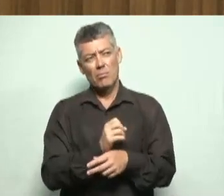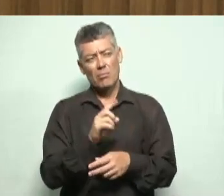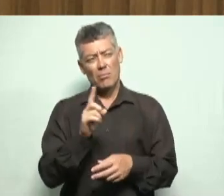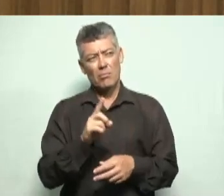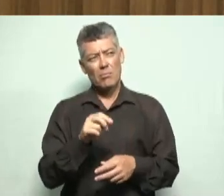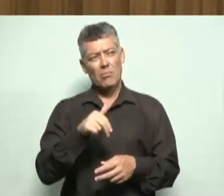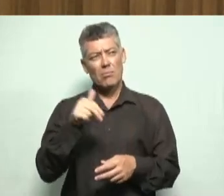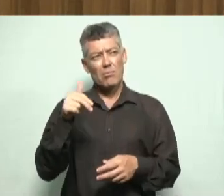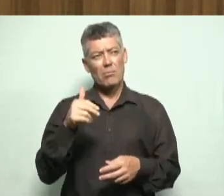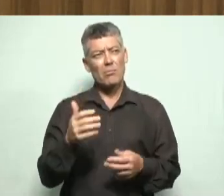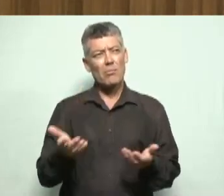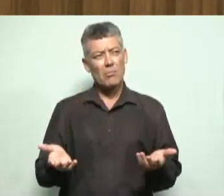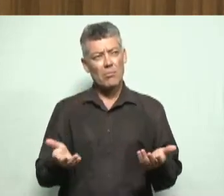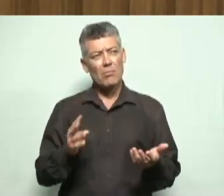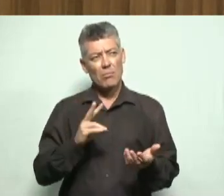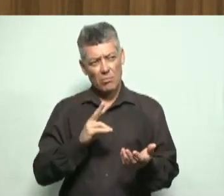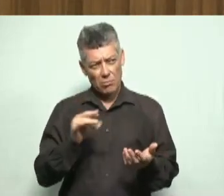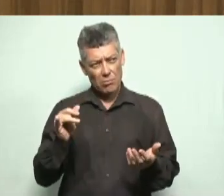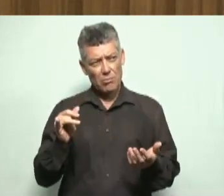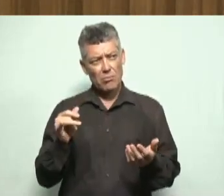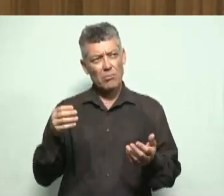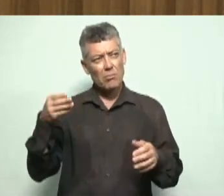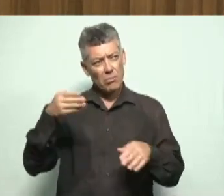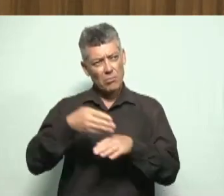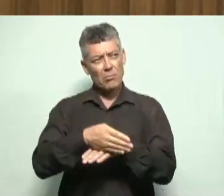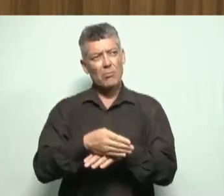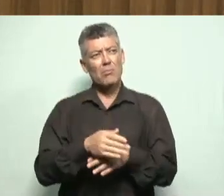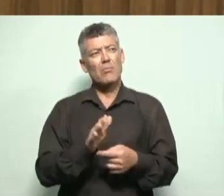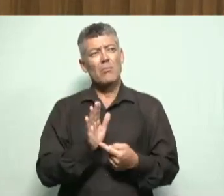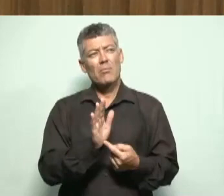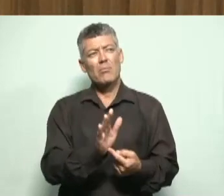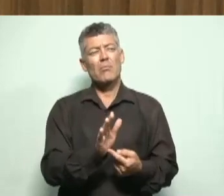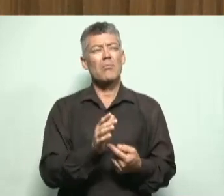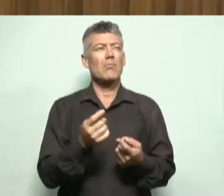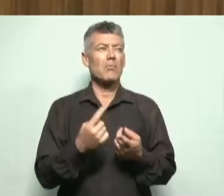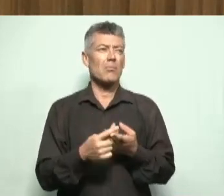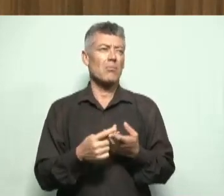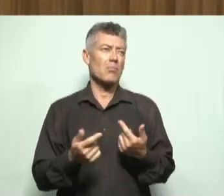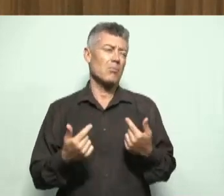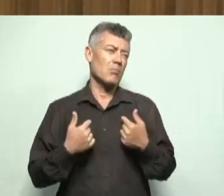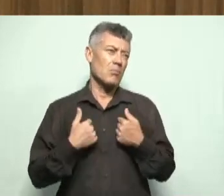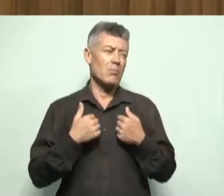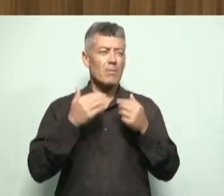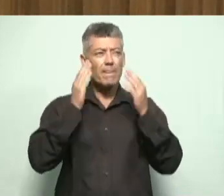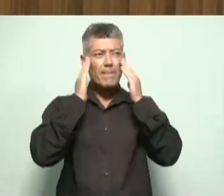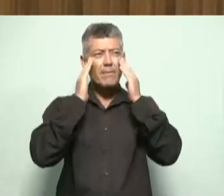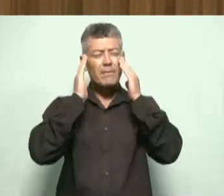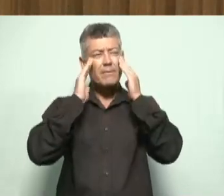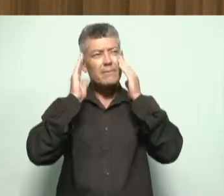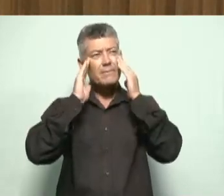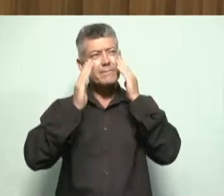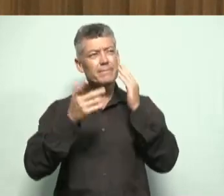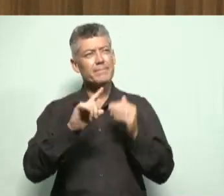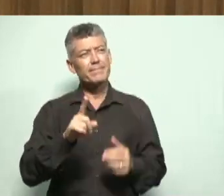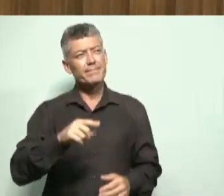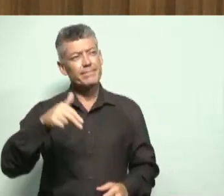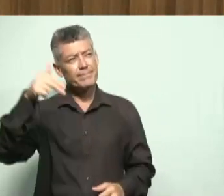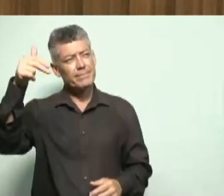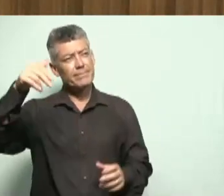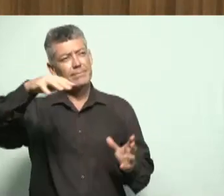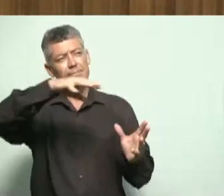Norte e vão lá e vão apresentar, porque tem serviço prestado. Agora, a gente há de entender que a Zona Norte é um